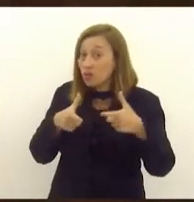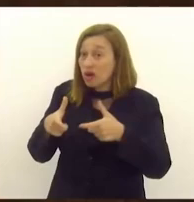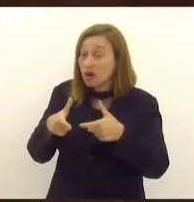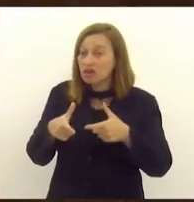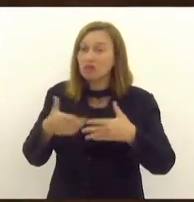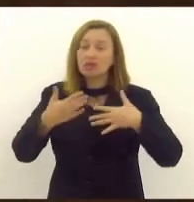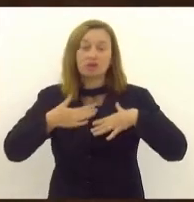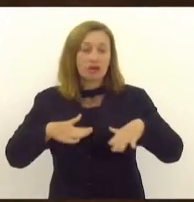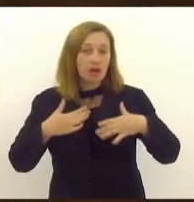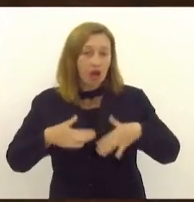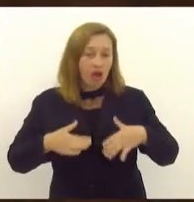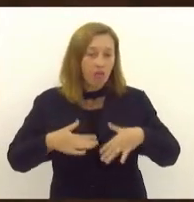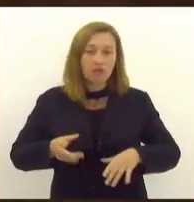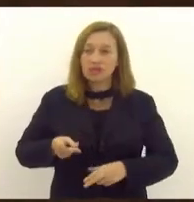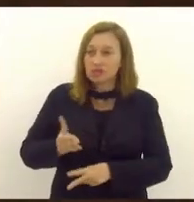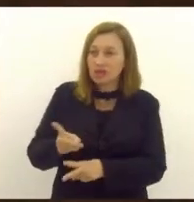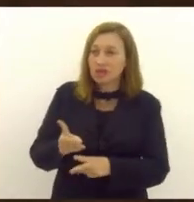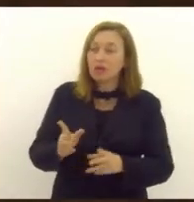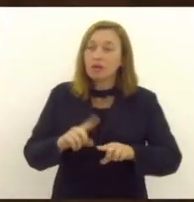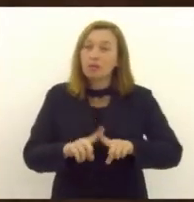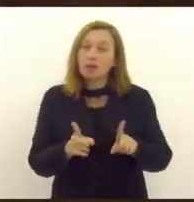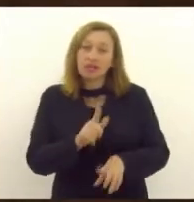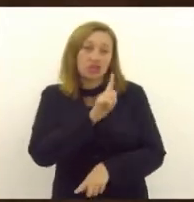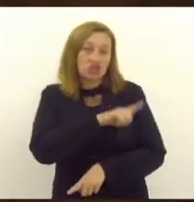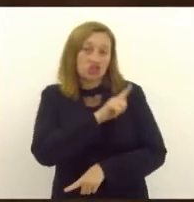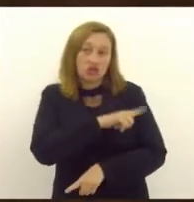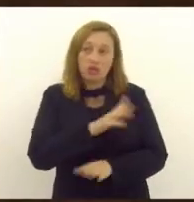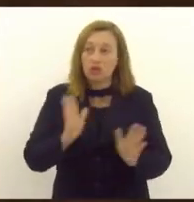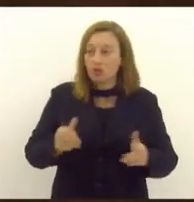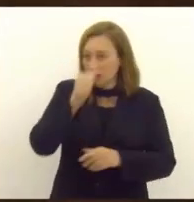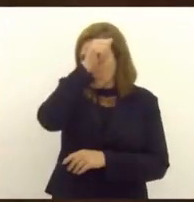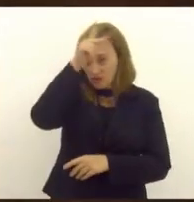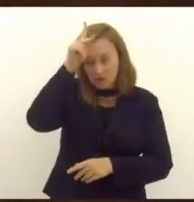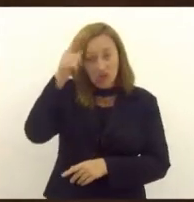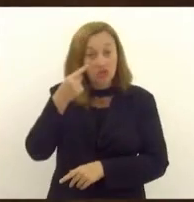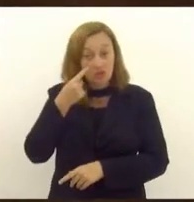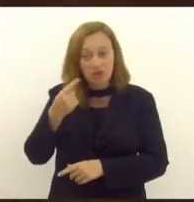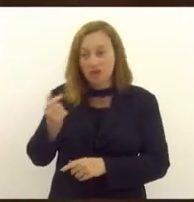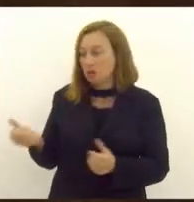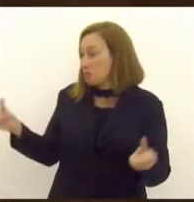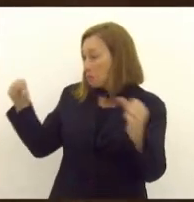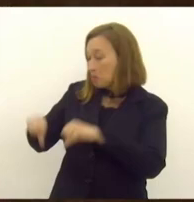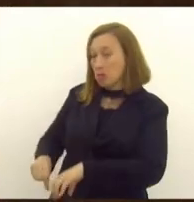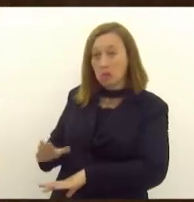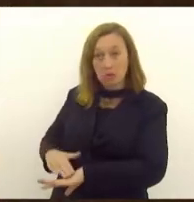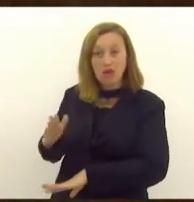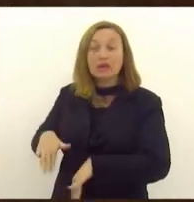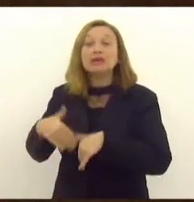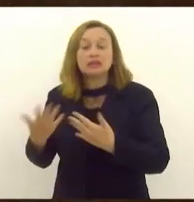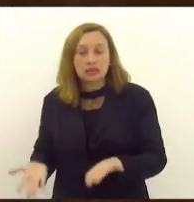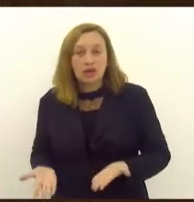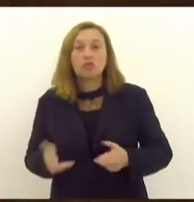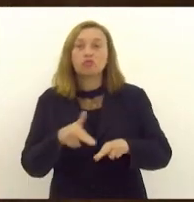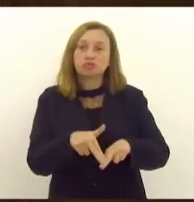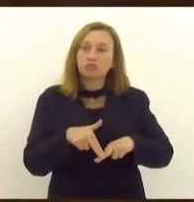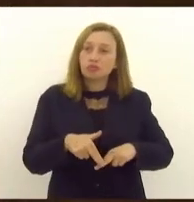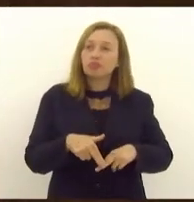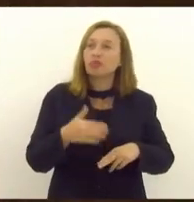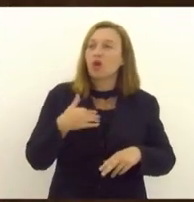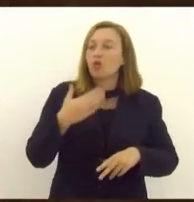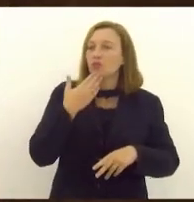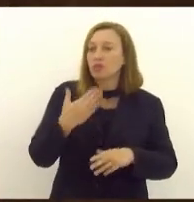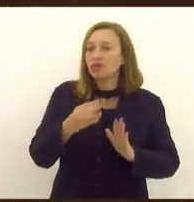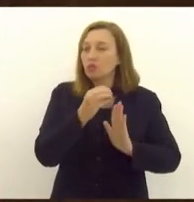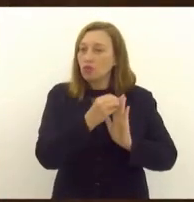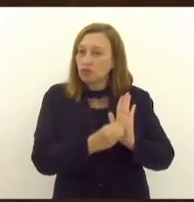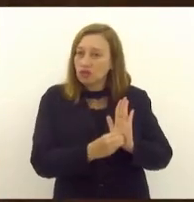foram tranquilos mas que nessa atual gestão da prefeitura a gente vê que tá ficando horrível Então por conta disso eu fiz um